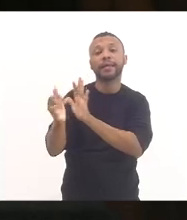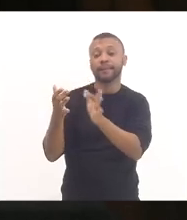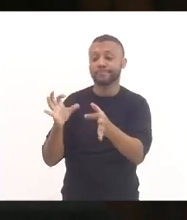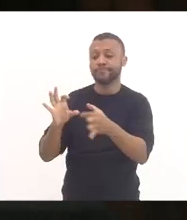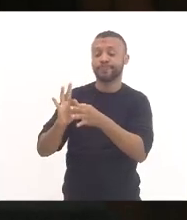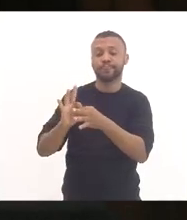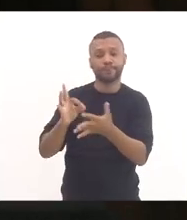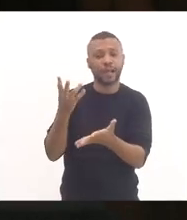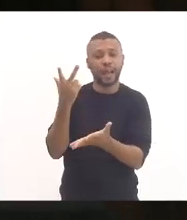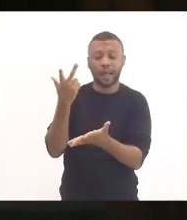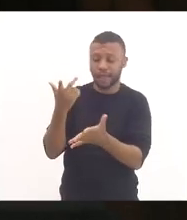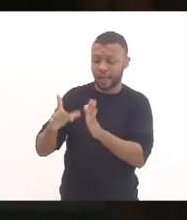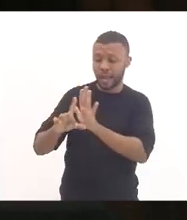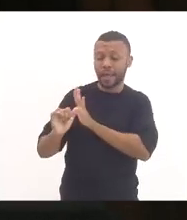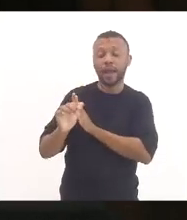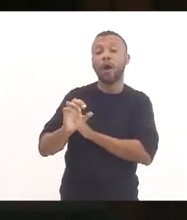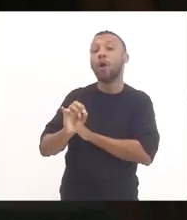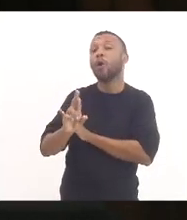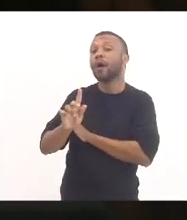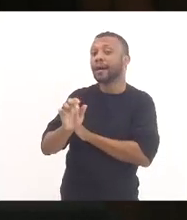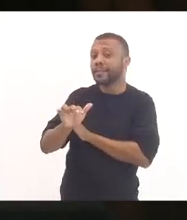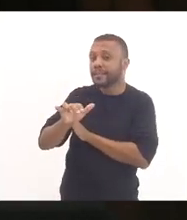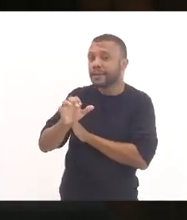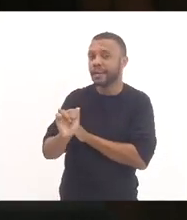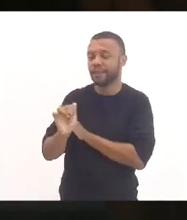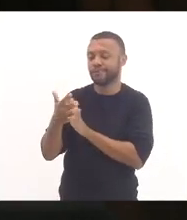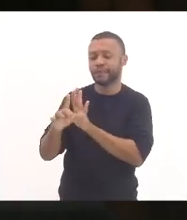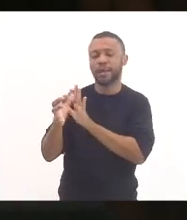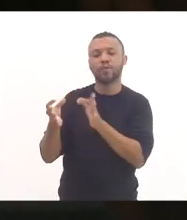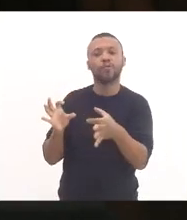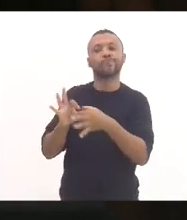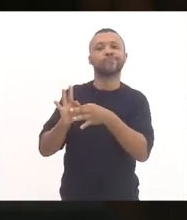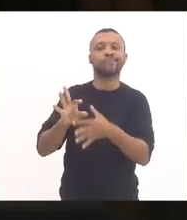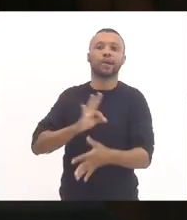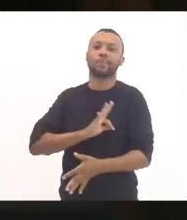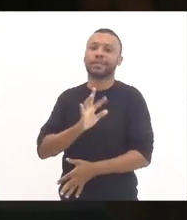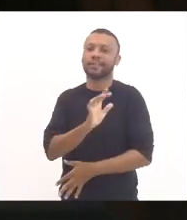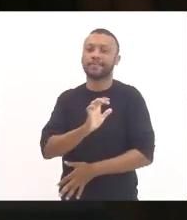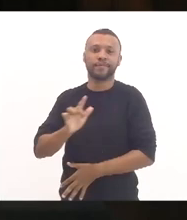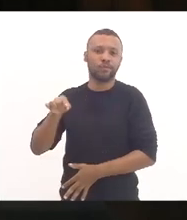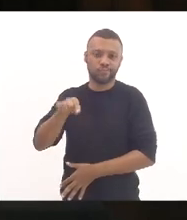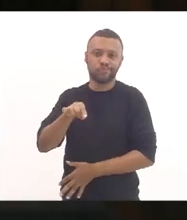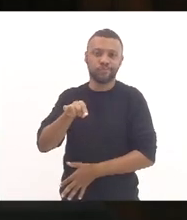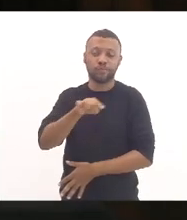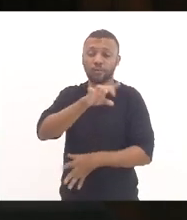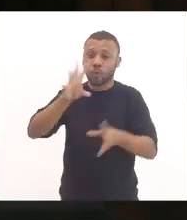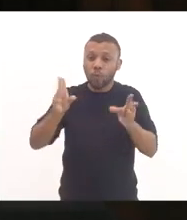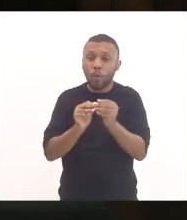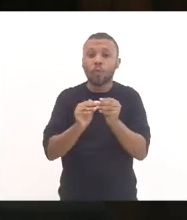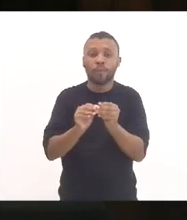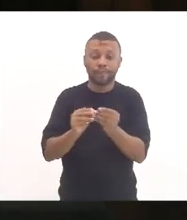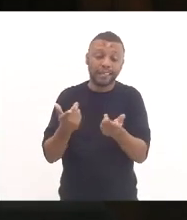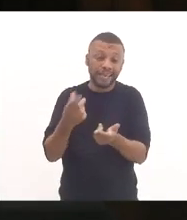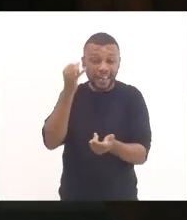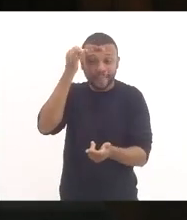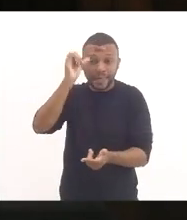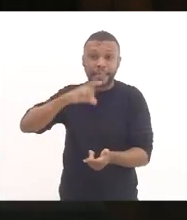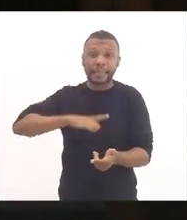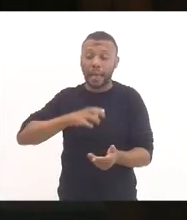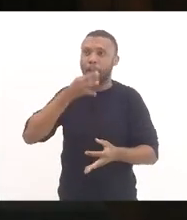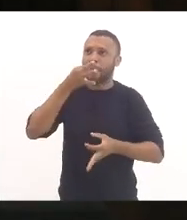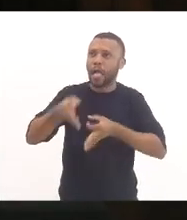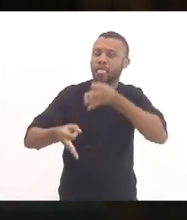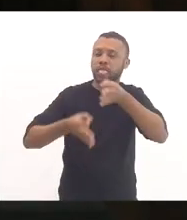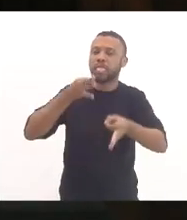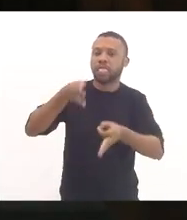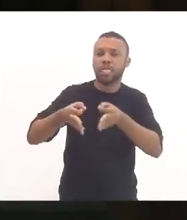objetiva e não termos por conta disso né mais de 600 emendas como foi falado Então o que nós